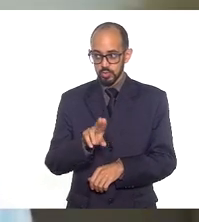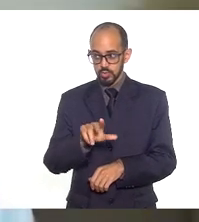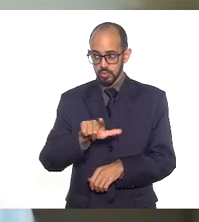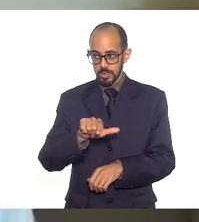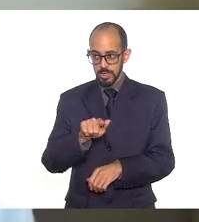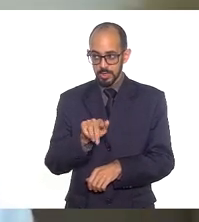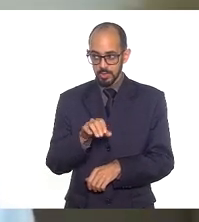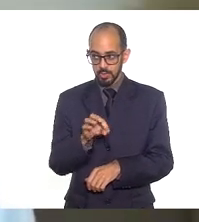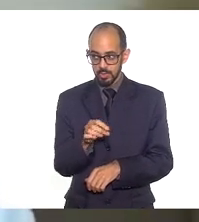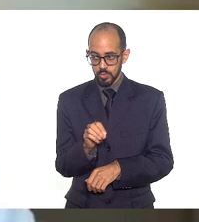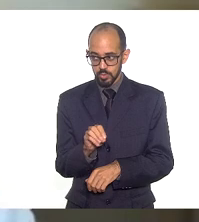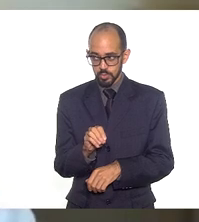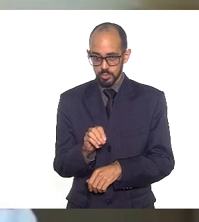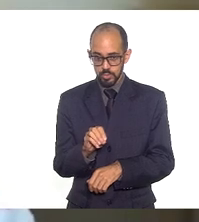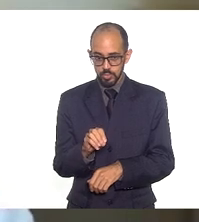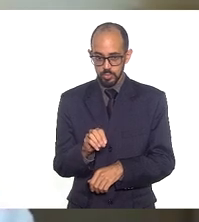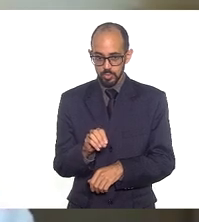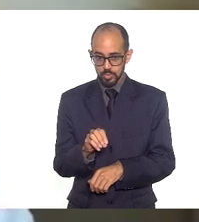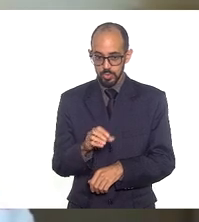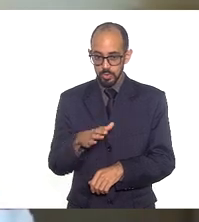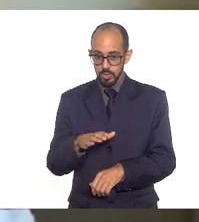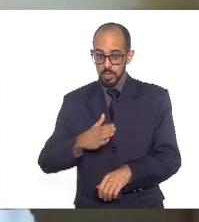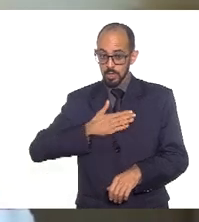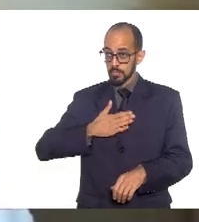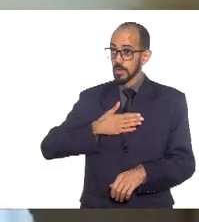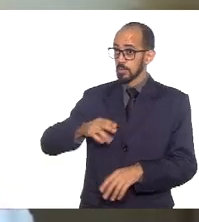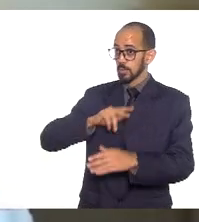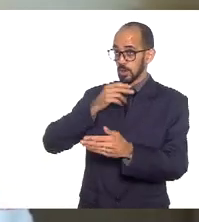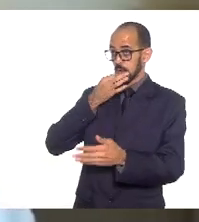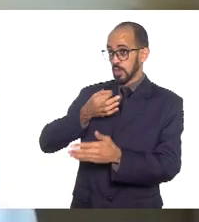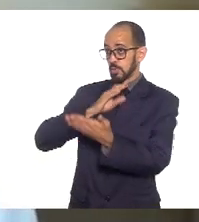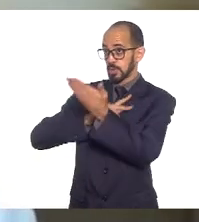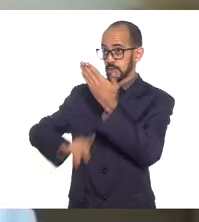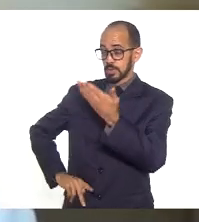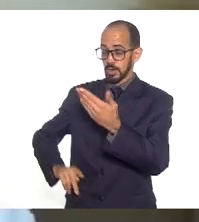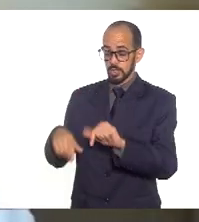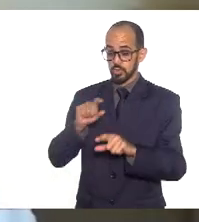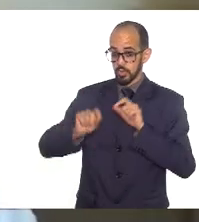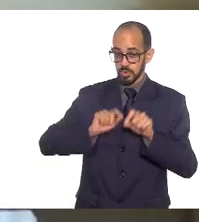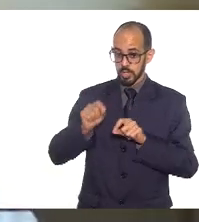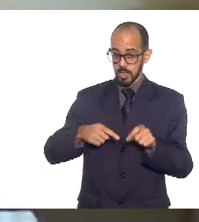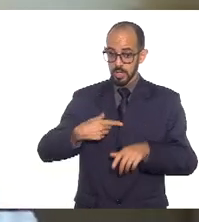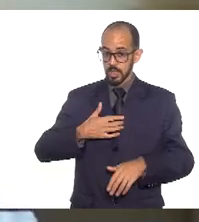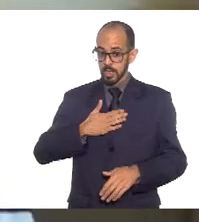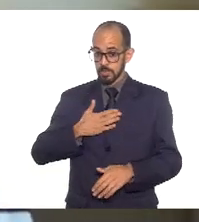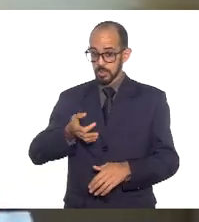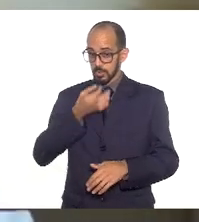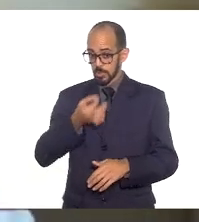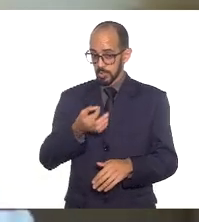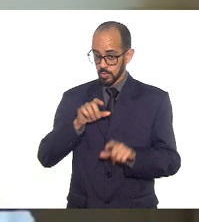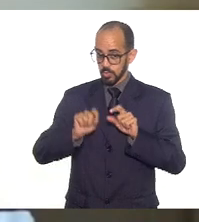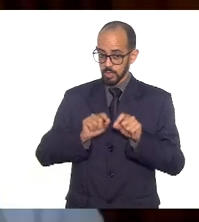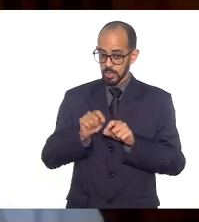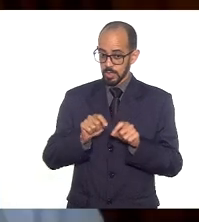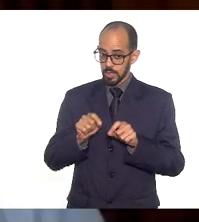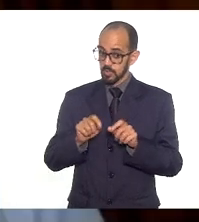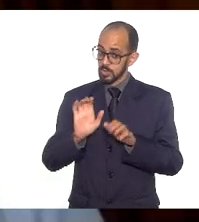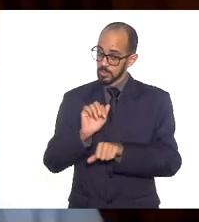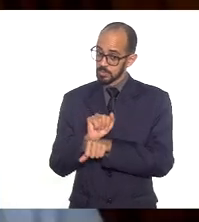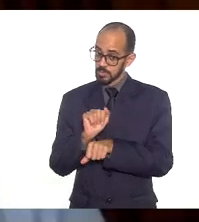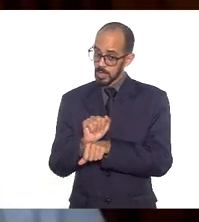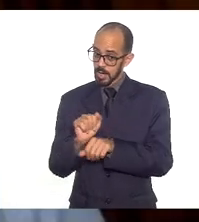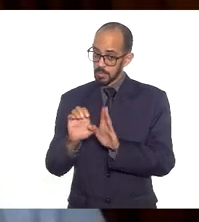Presidente, olha só, eu acho que está bem, mas eu ia dizer o seguinte, eu ia deixar para emendar o